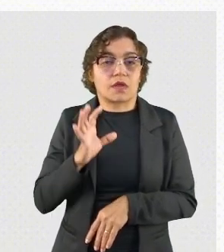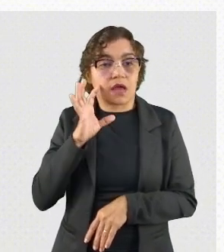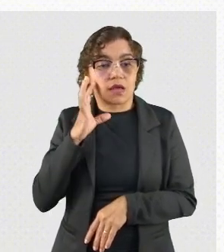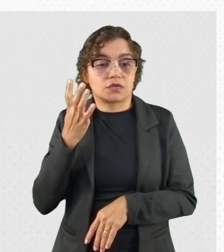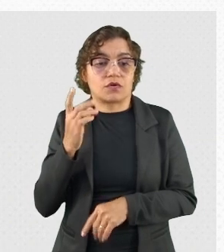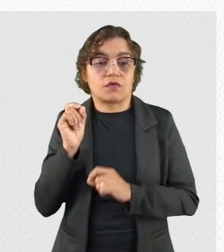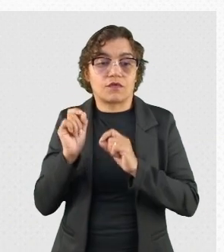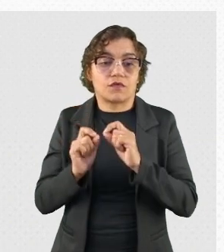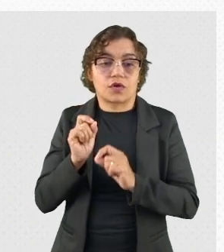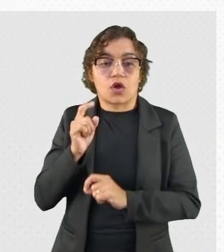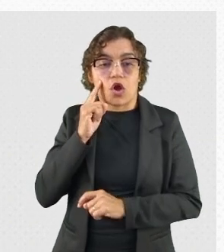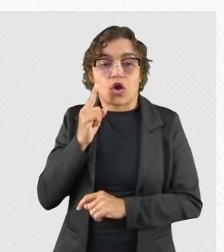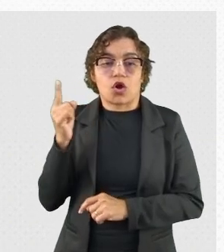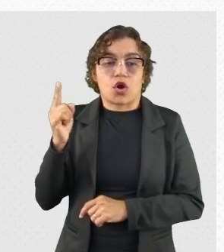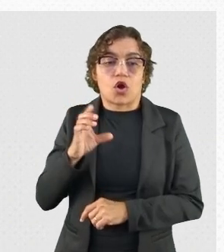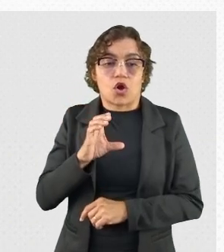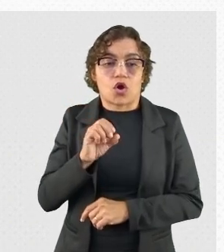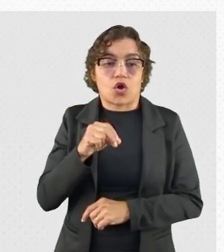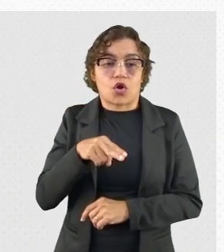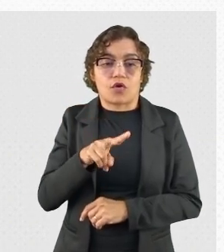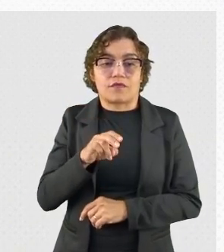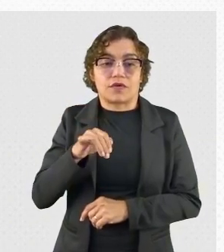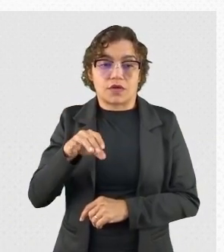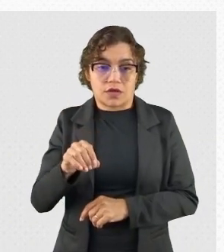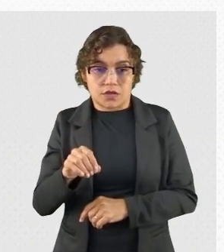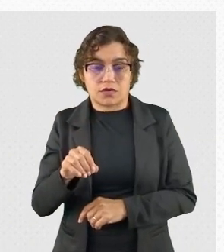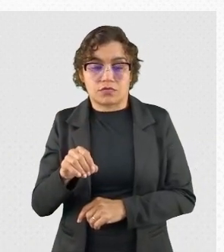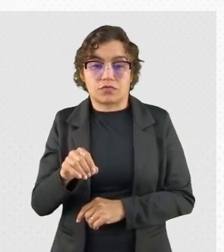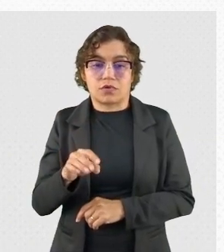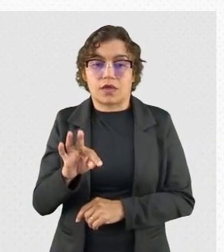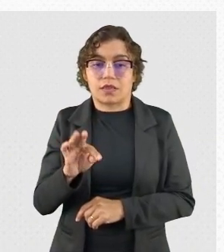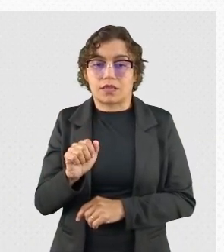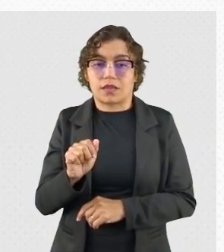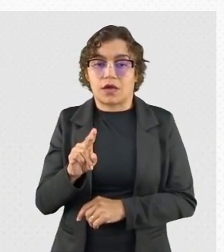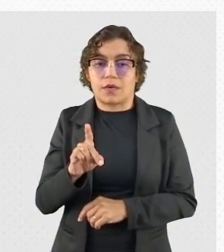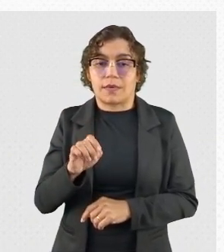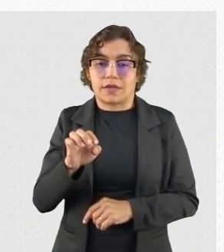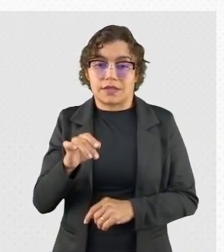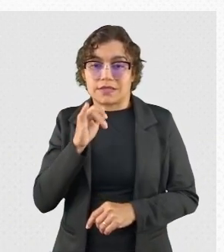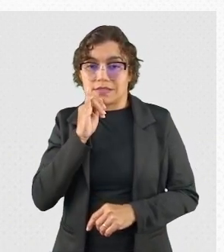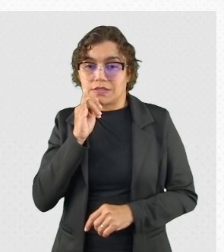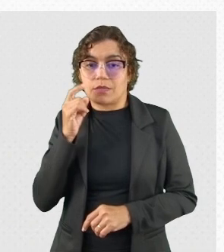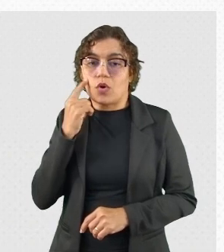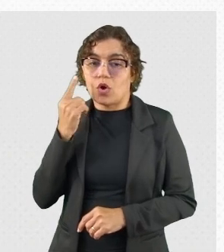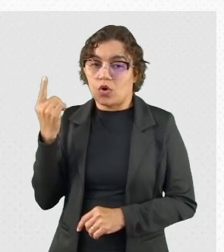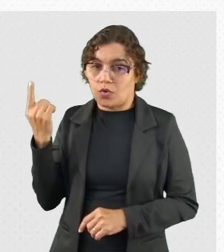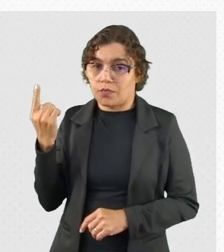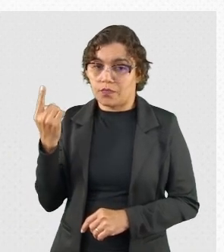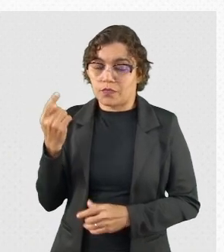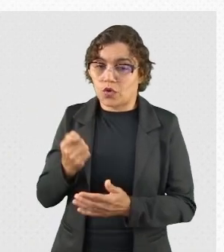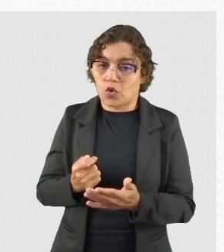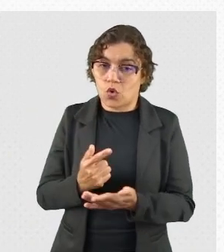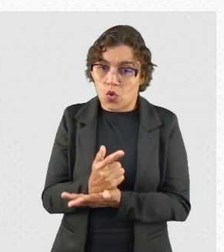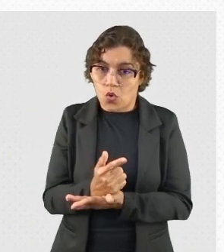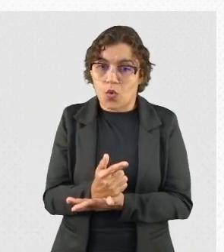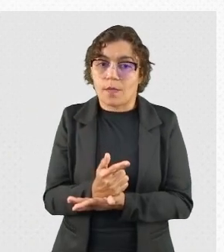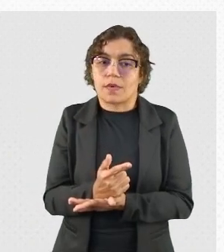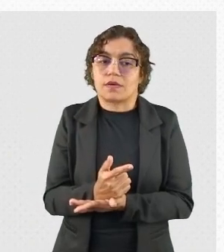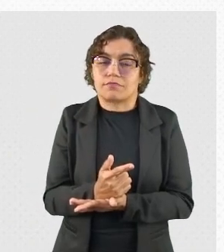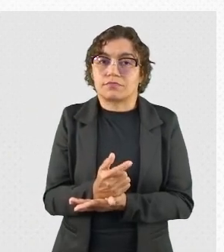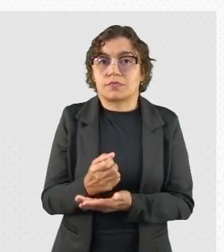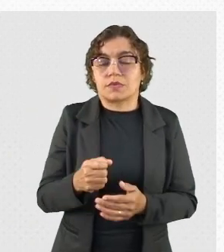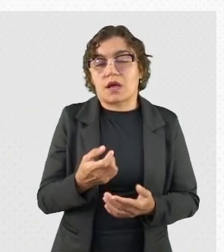Taubaté em 1906. Governo de São Paulo, Minas Gerais e Rio de Janeiro compram a safra, diminuindo a oferta e valorizando